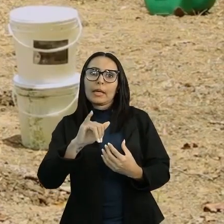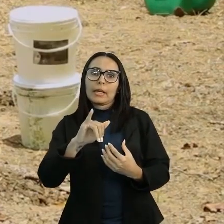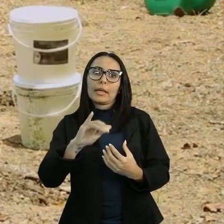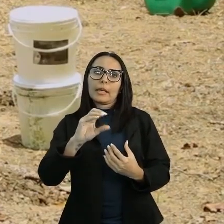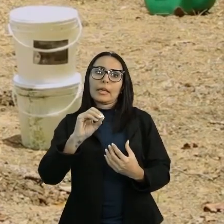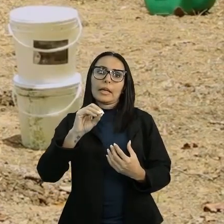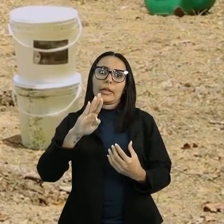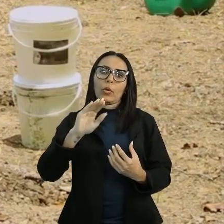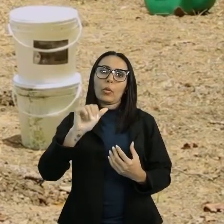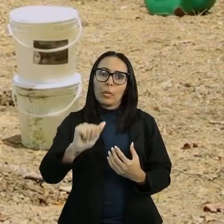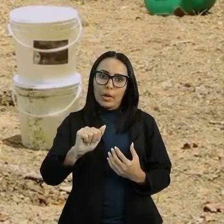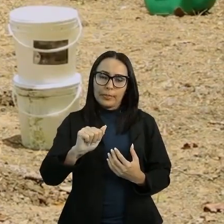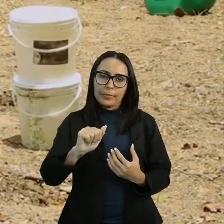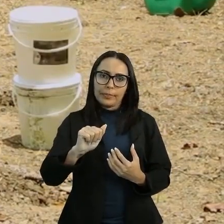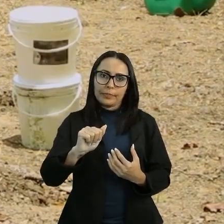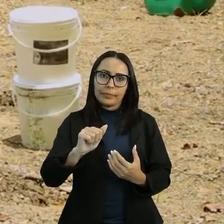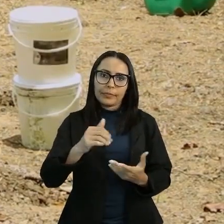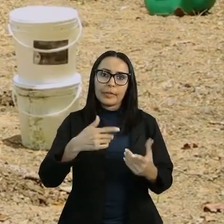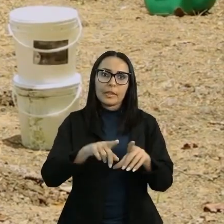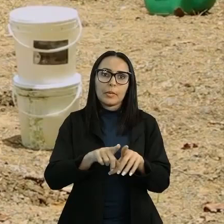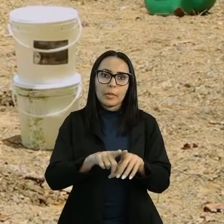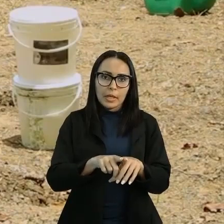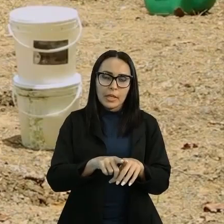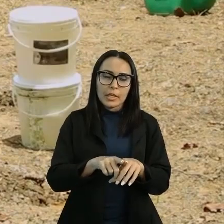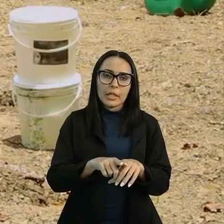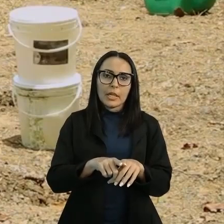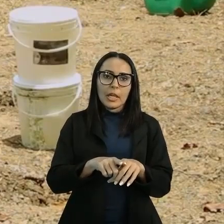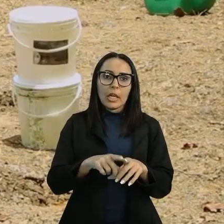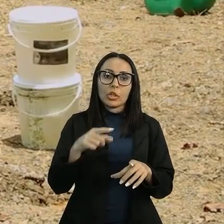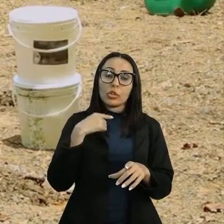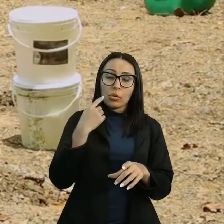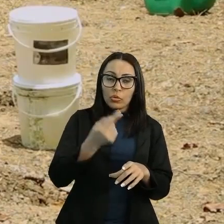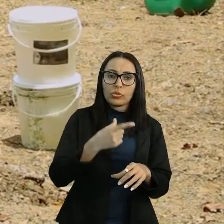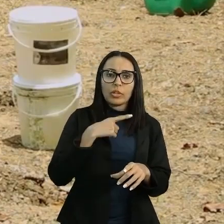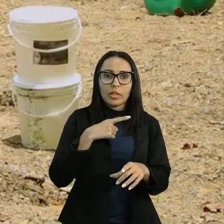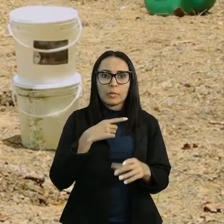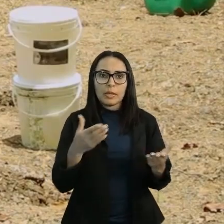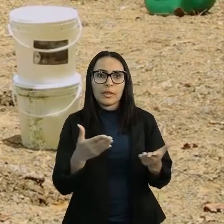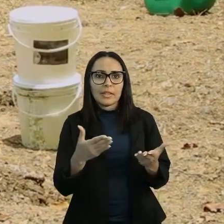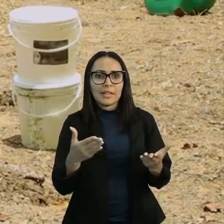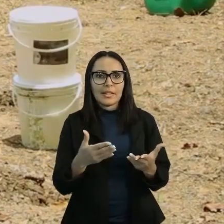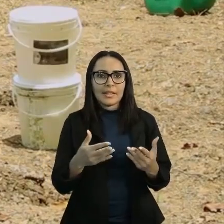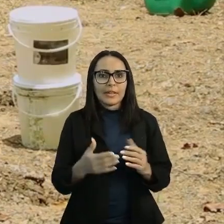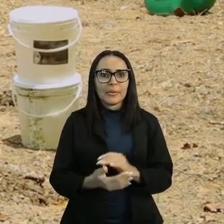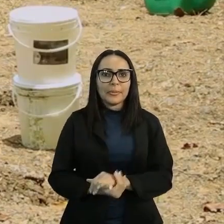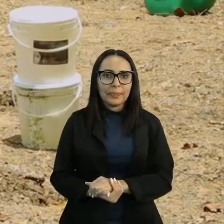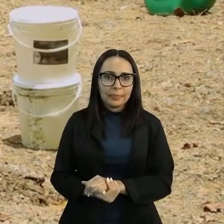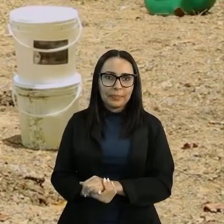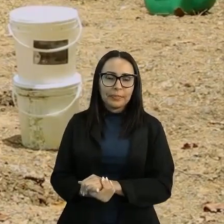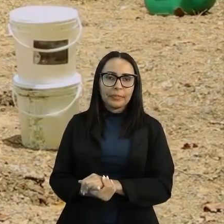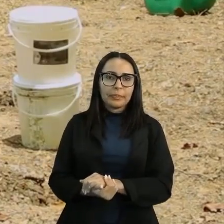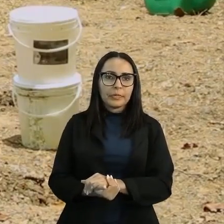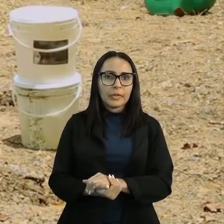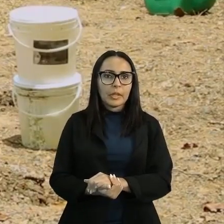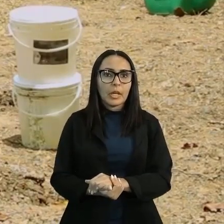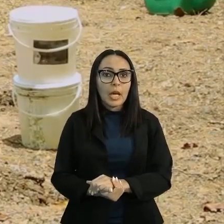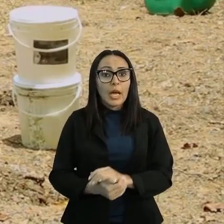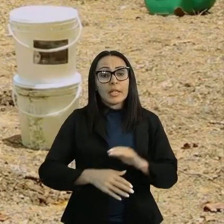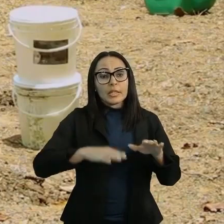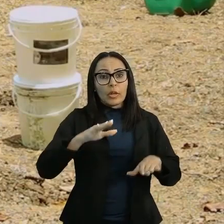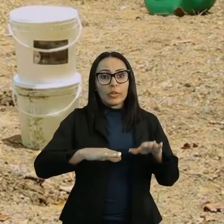Nobis tem uma que é muito conhecida também, que é uma peixinho, que é a planta, se chama peixinho mesmo, que é uma